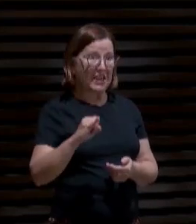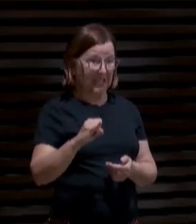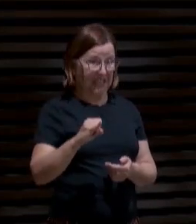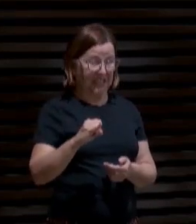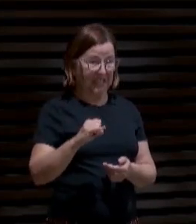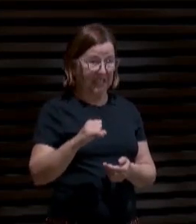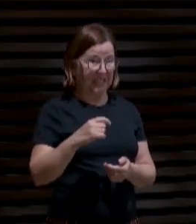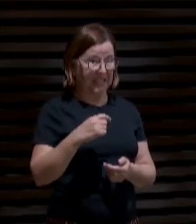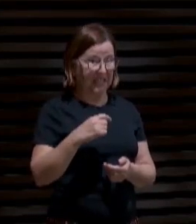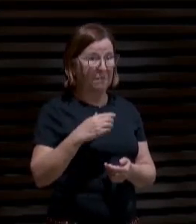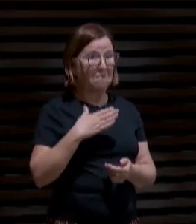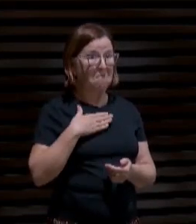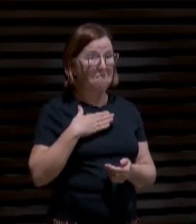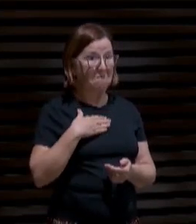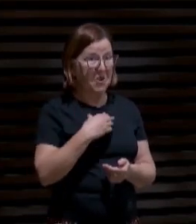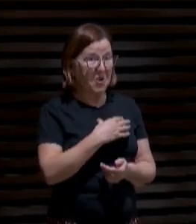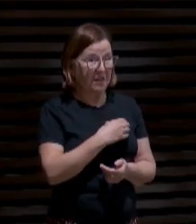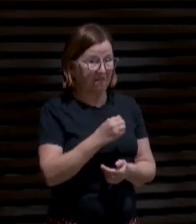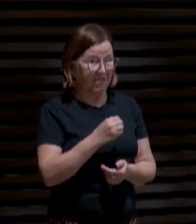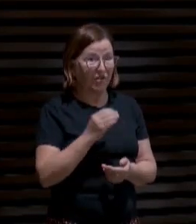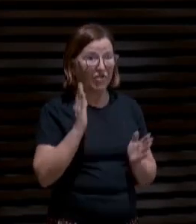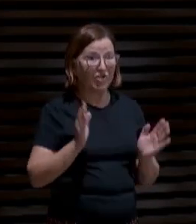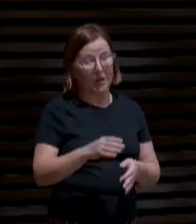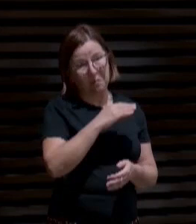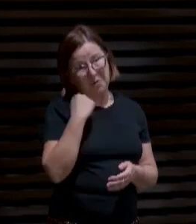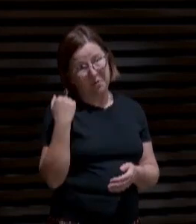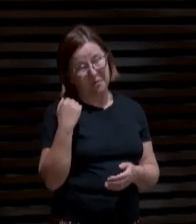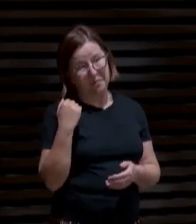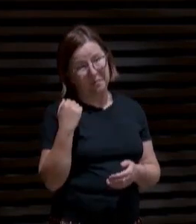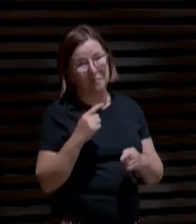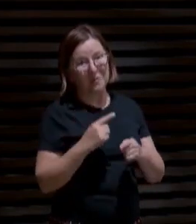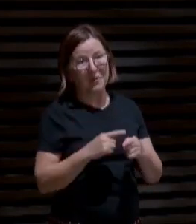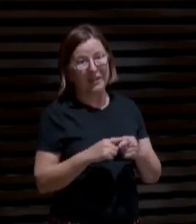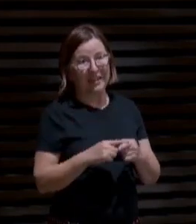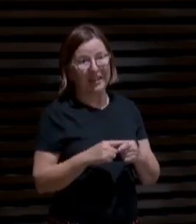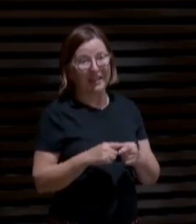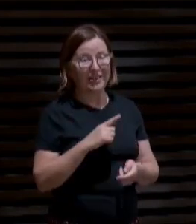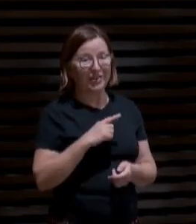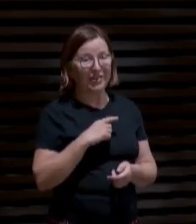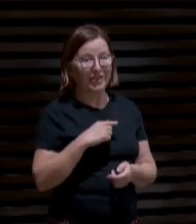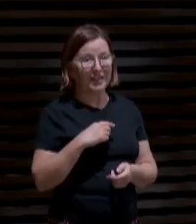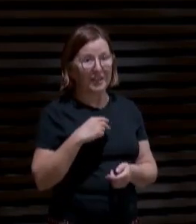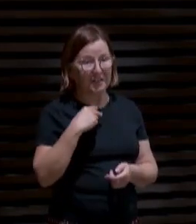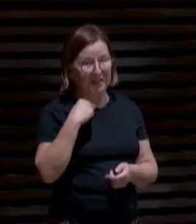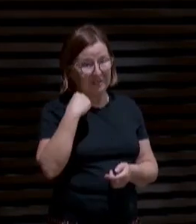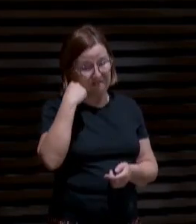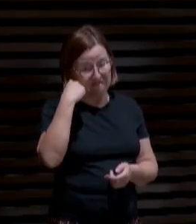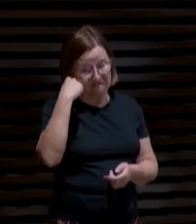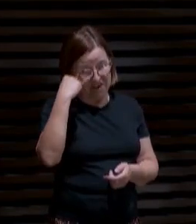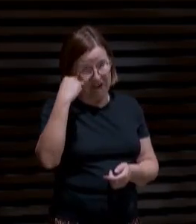filhos tivessem morrido. Porque ele tinha pavor de citar o nome da sua própria